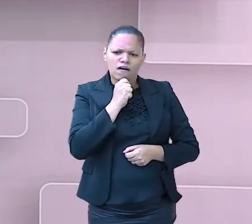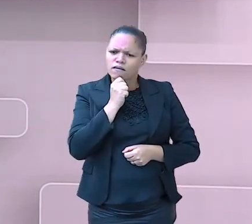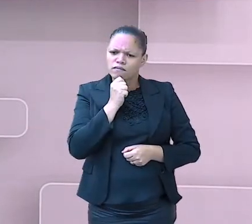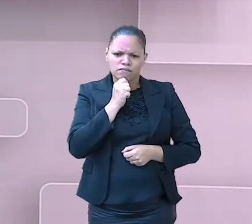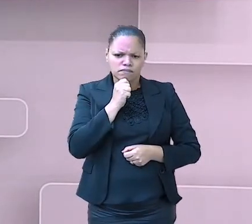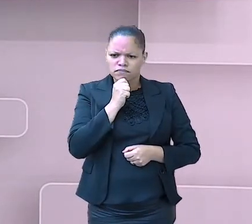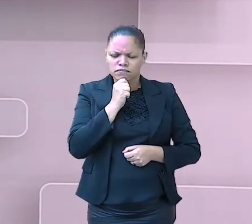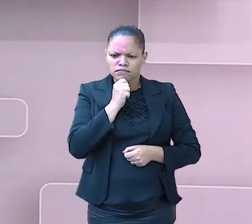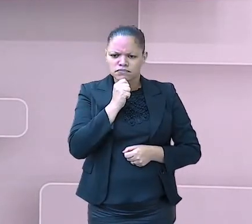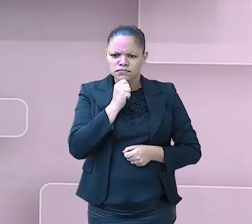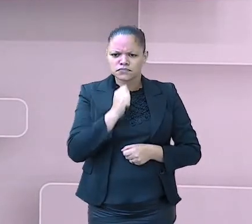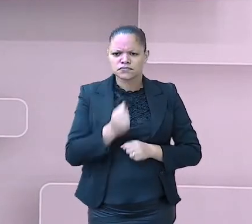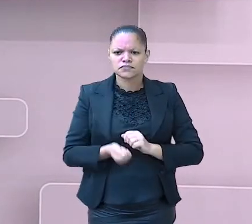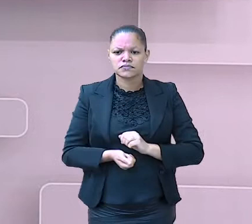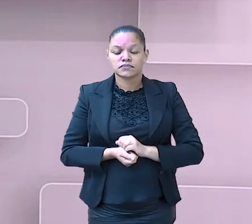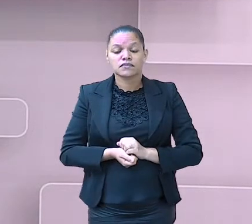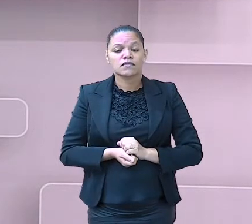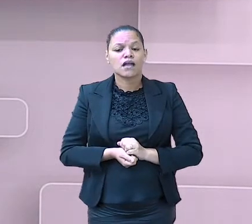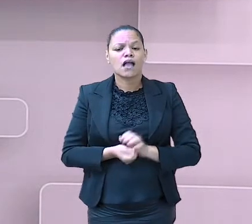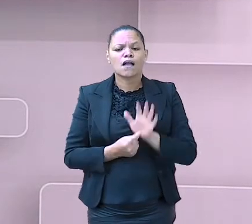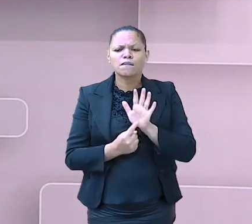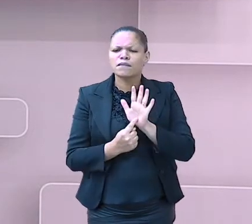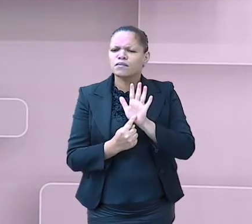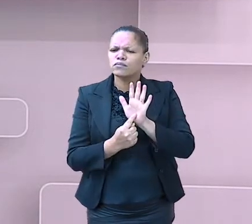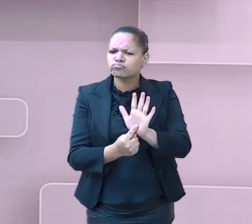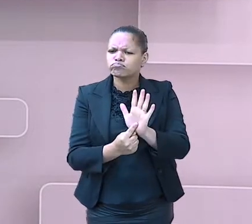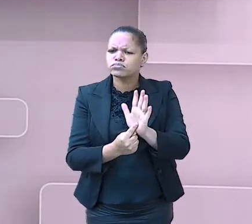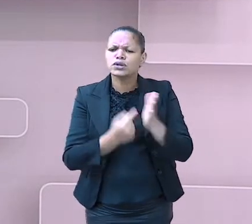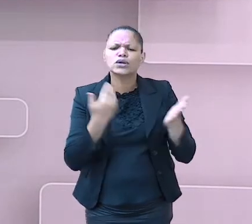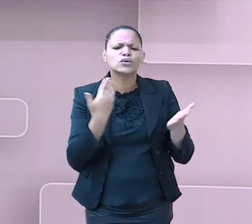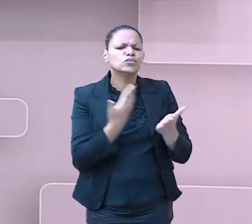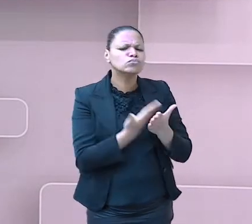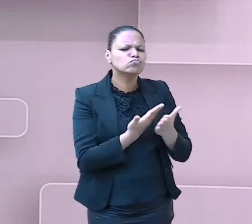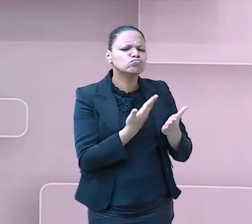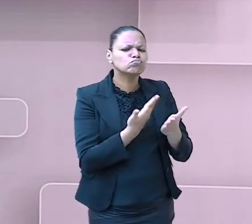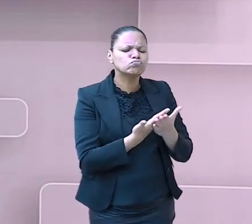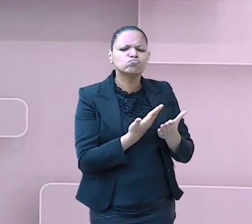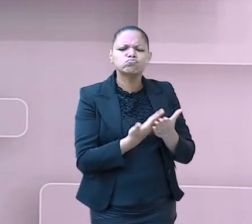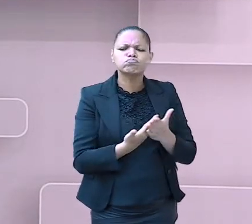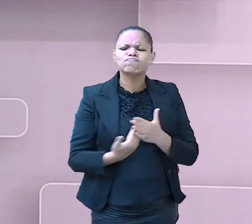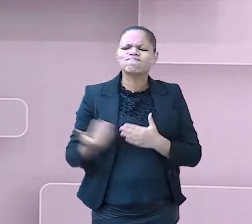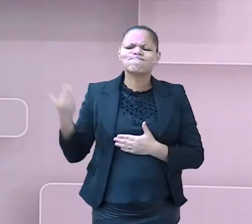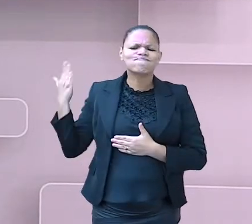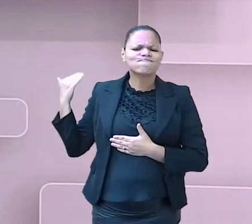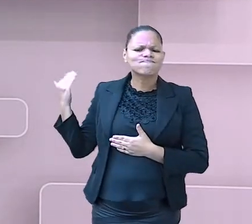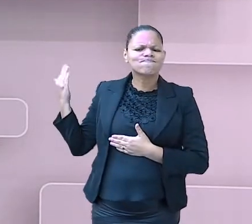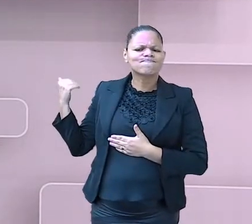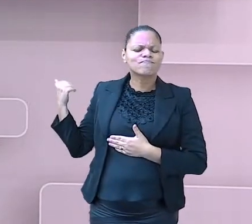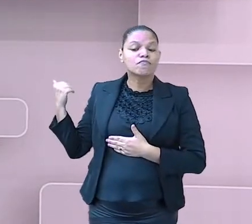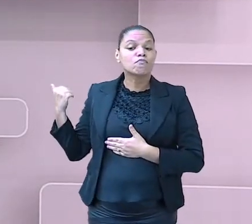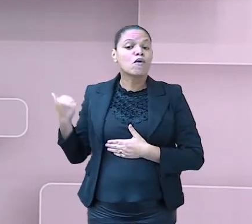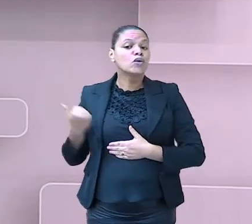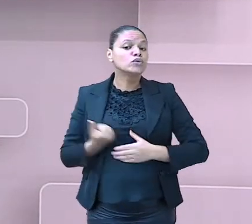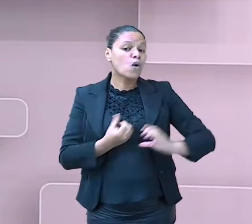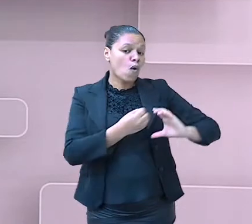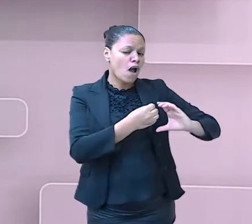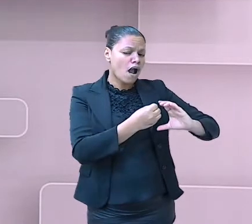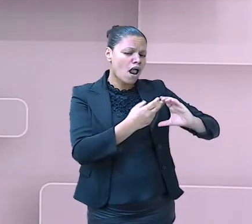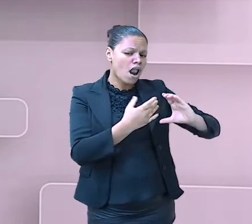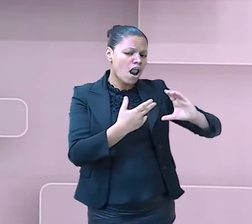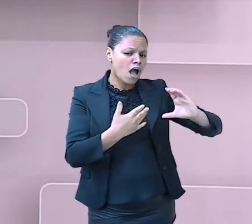tá? Então, nós tivemos lá nosso estudo que falava sobre a classificação dos